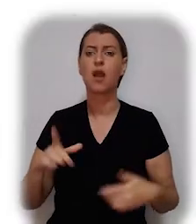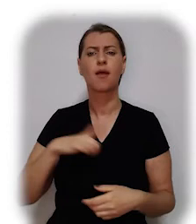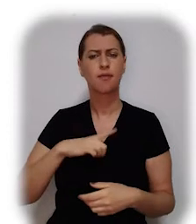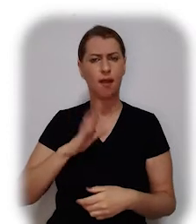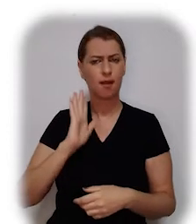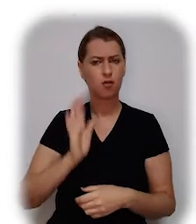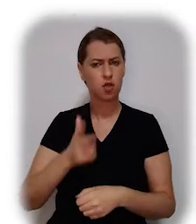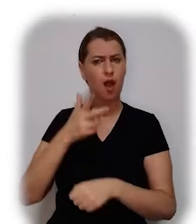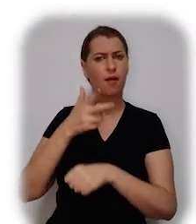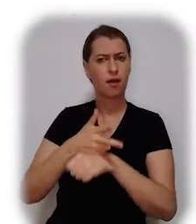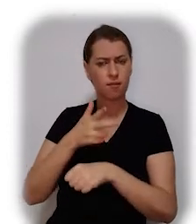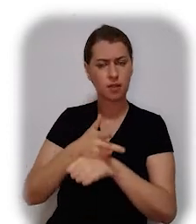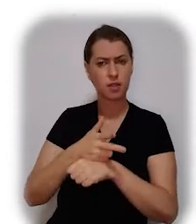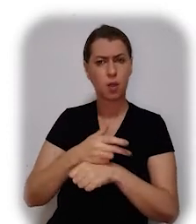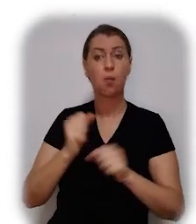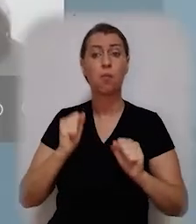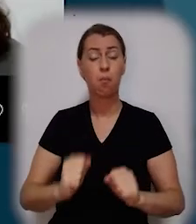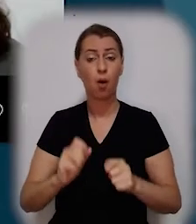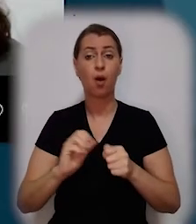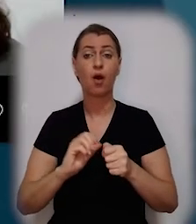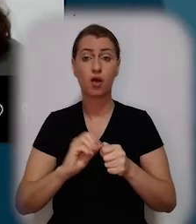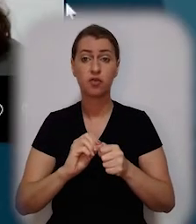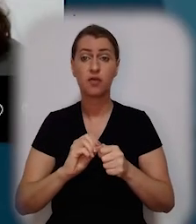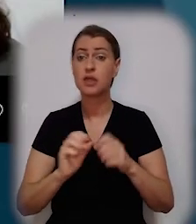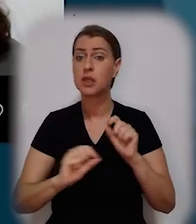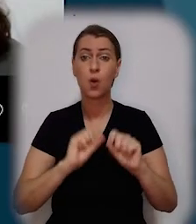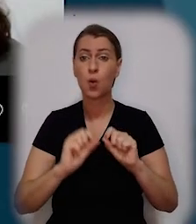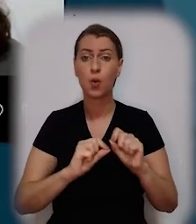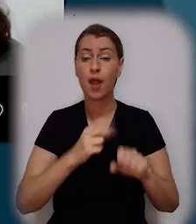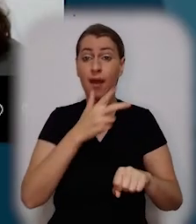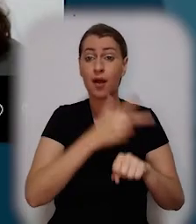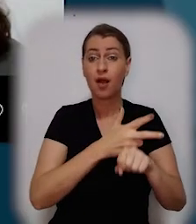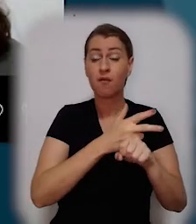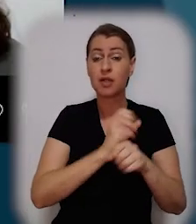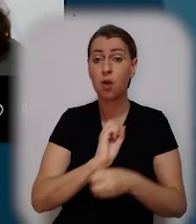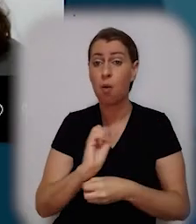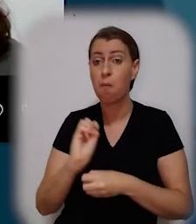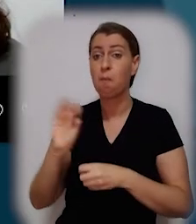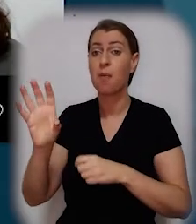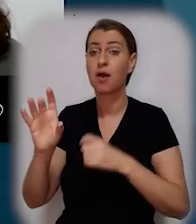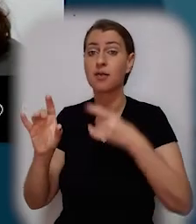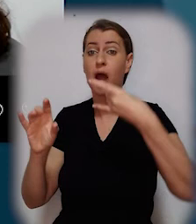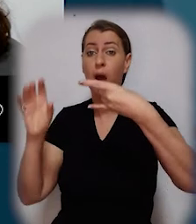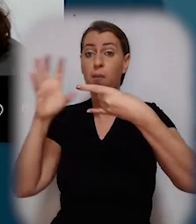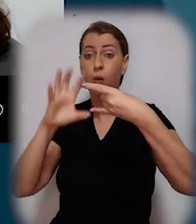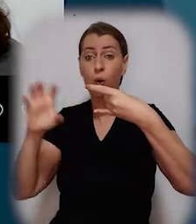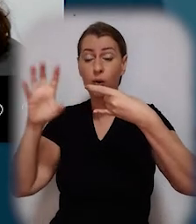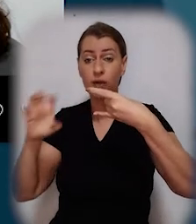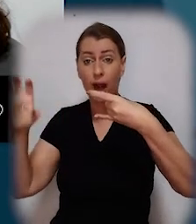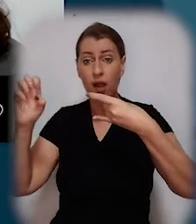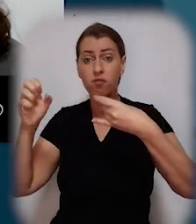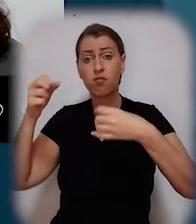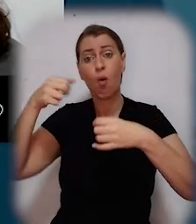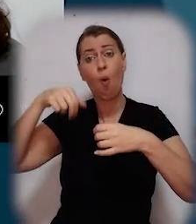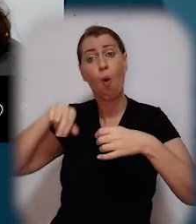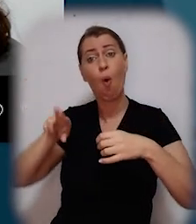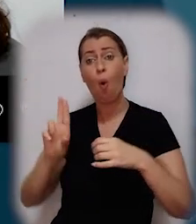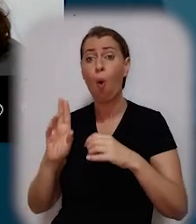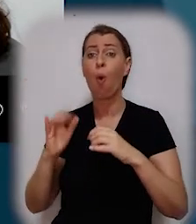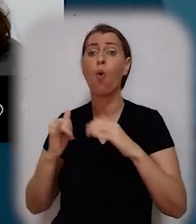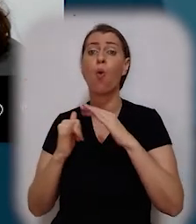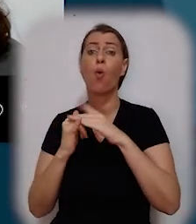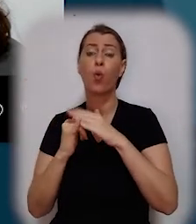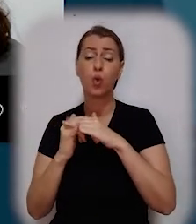tendo essa gravação, a gente pode fazer a importação dela para o OneDrive ou para o